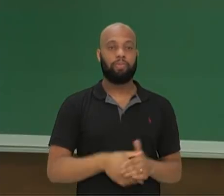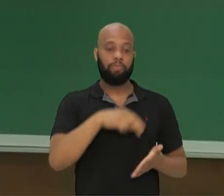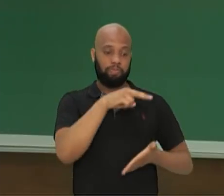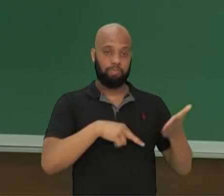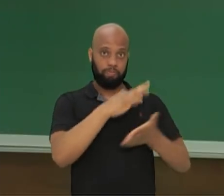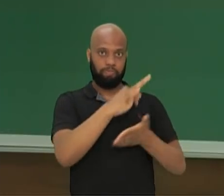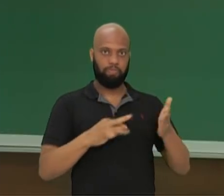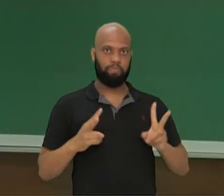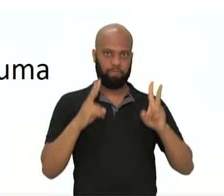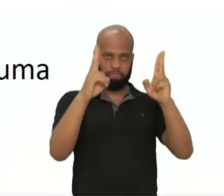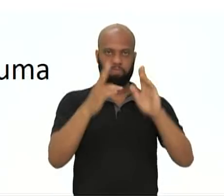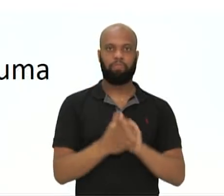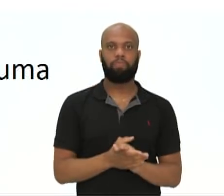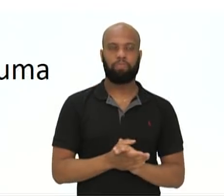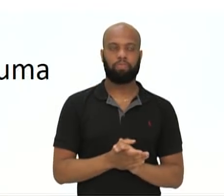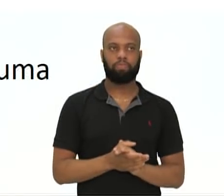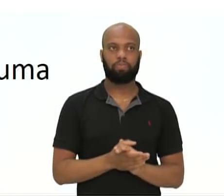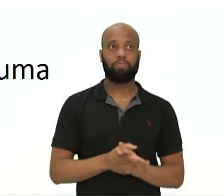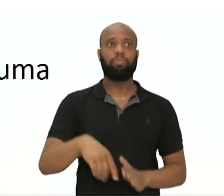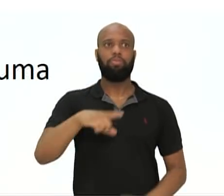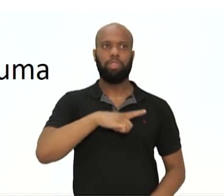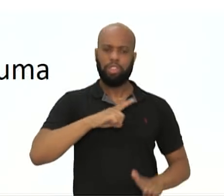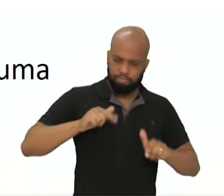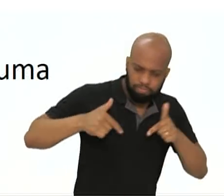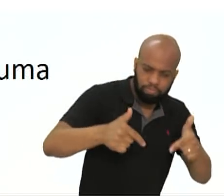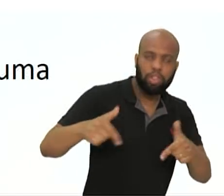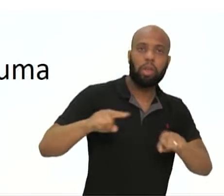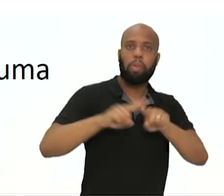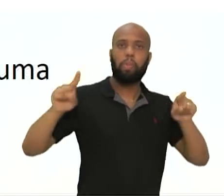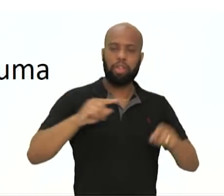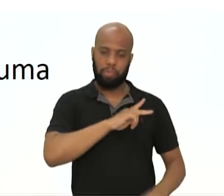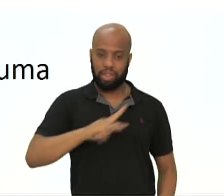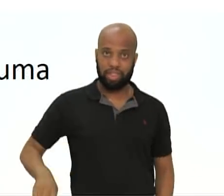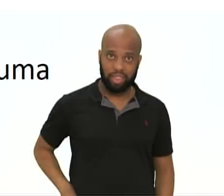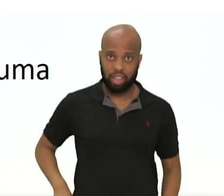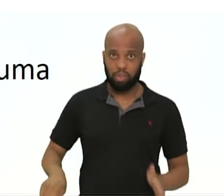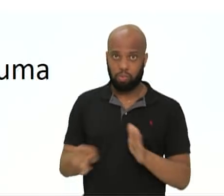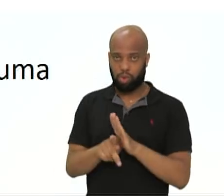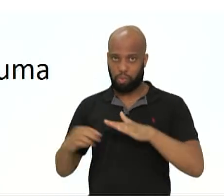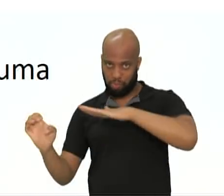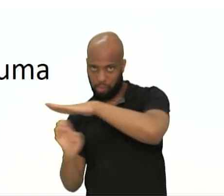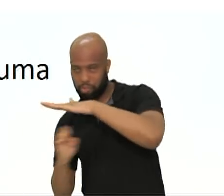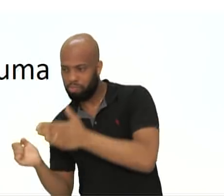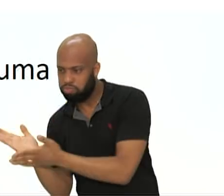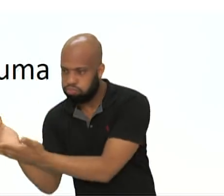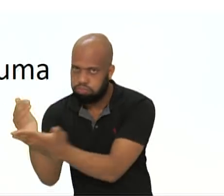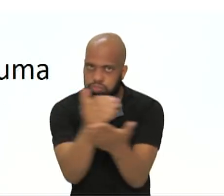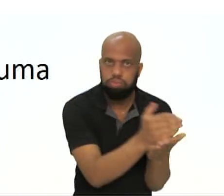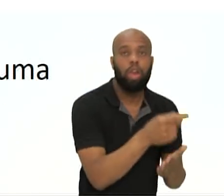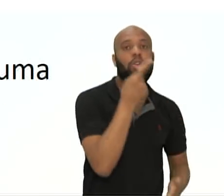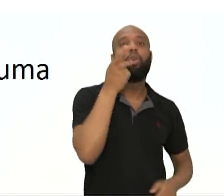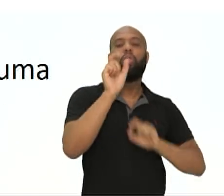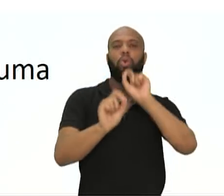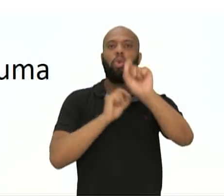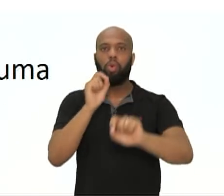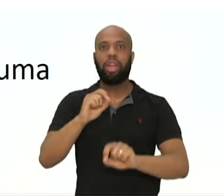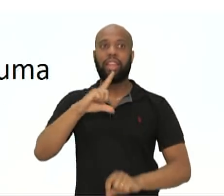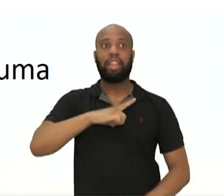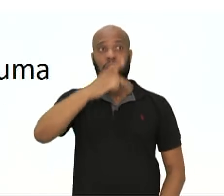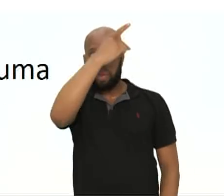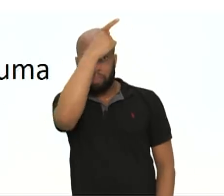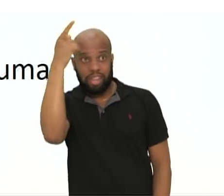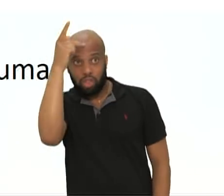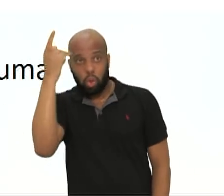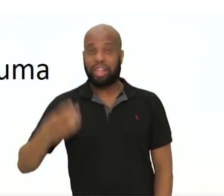Leia o trecho. Apesar das atuações do presidente da Colurb, Rubens Teixeira, avalia que as